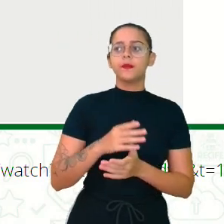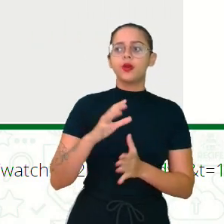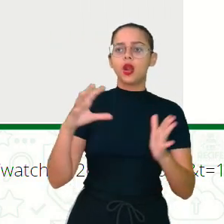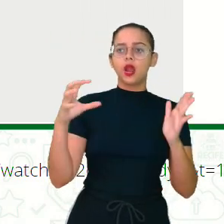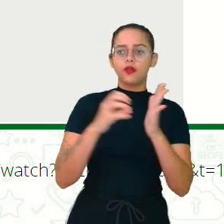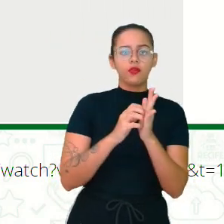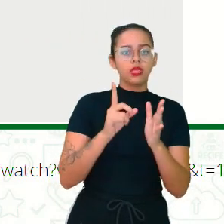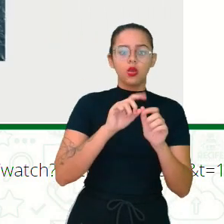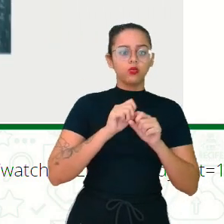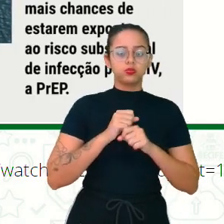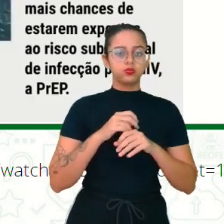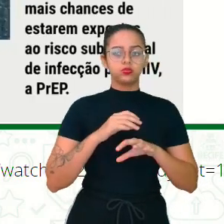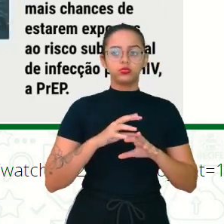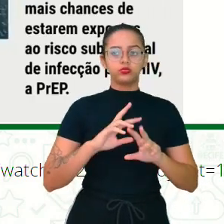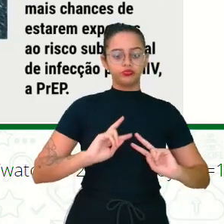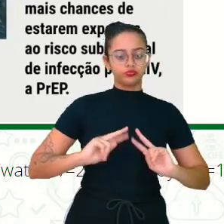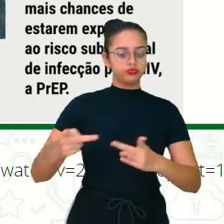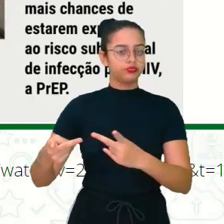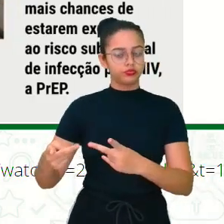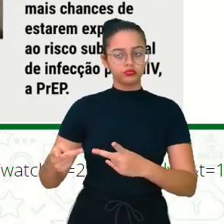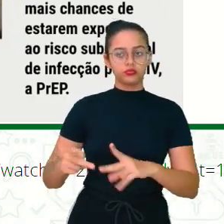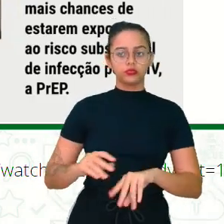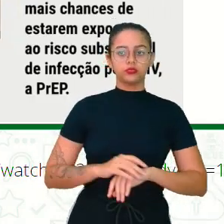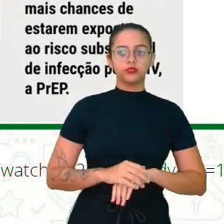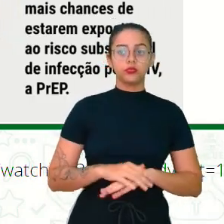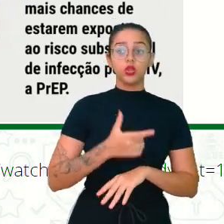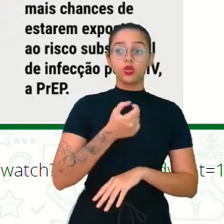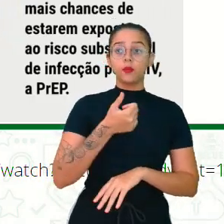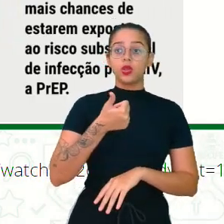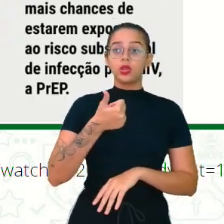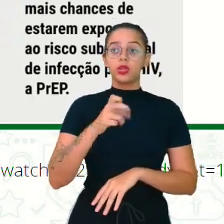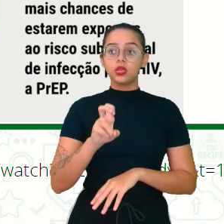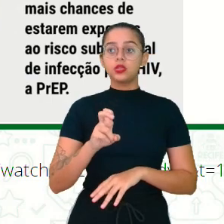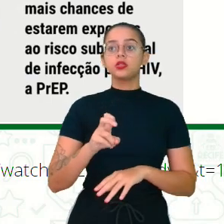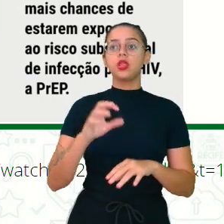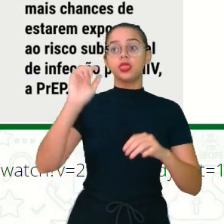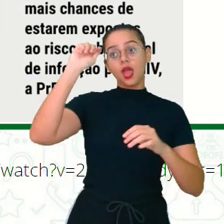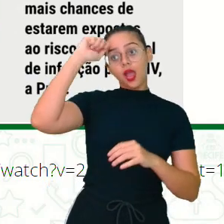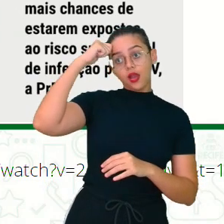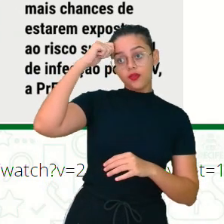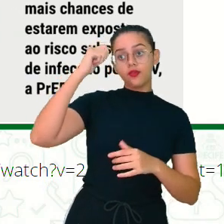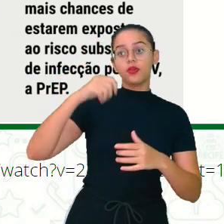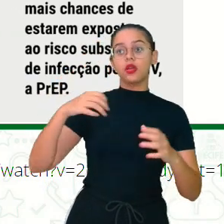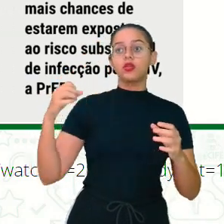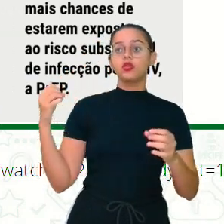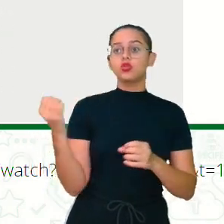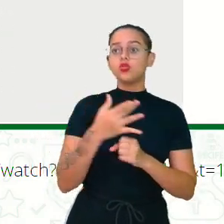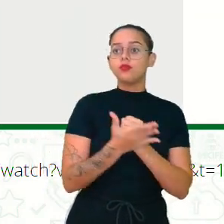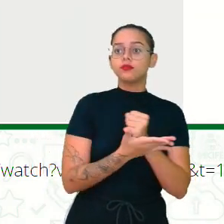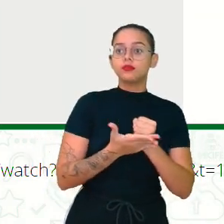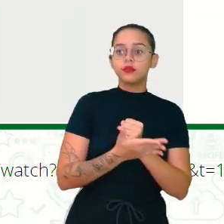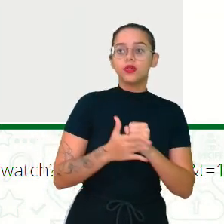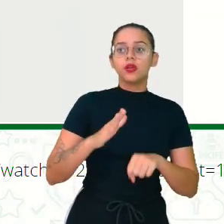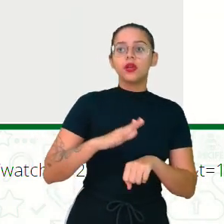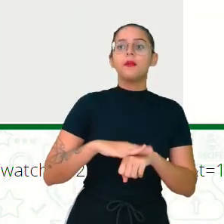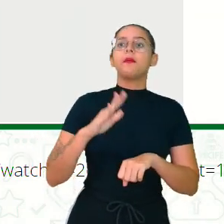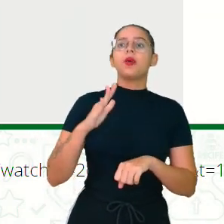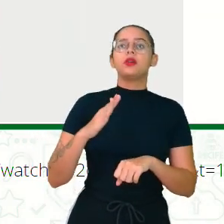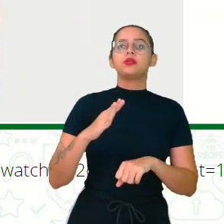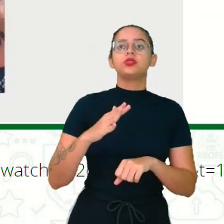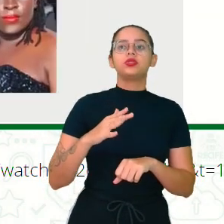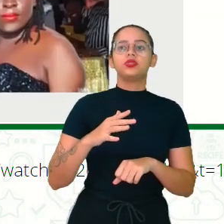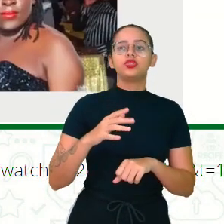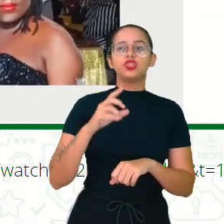não transmitem o HIV. Em 2015, na África, é implementado um medicamento para pessoas com mais chances de estarem expostas